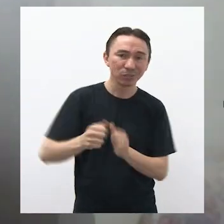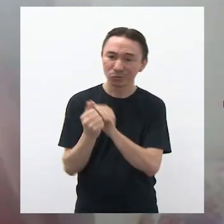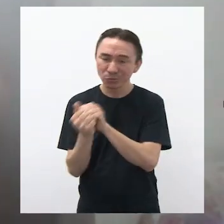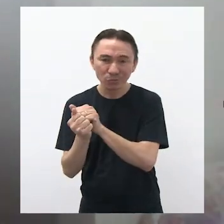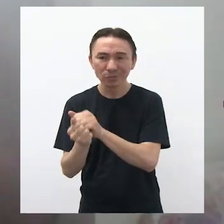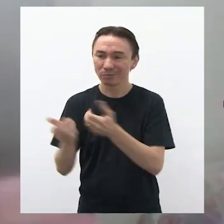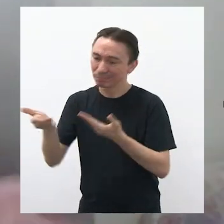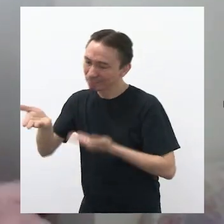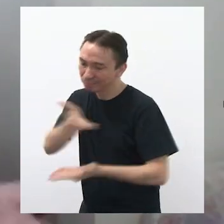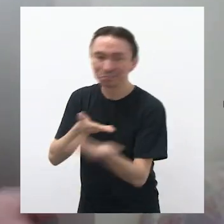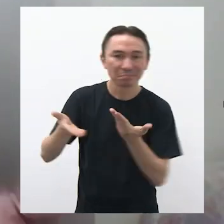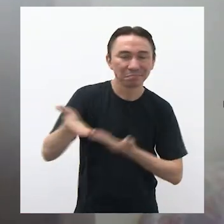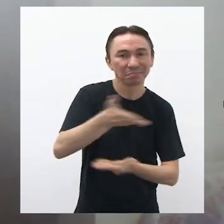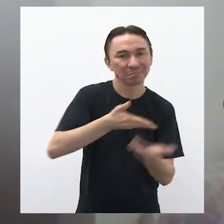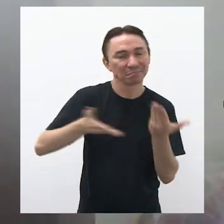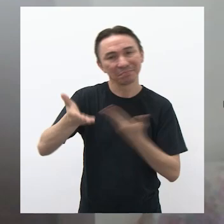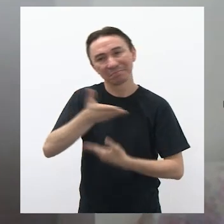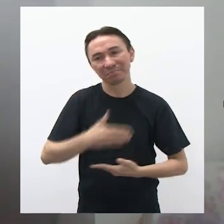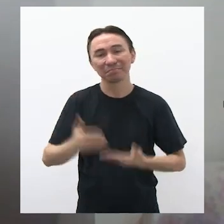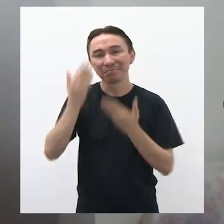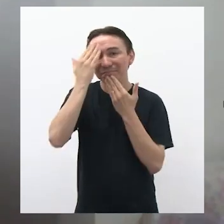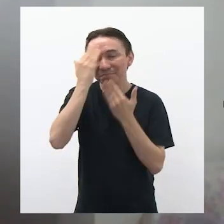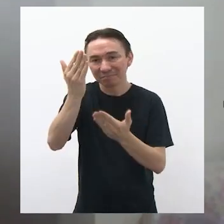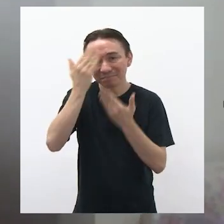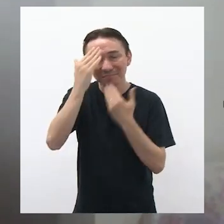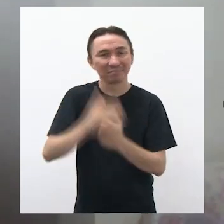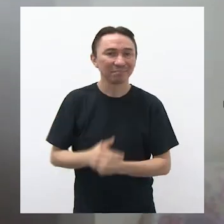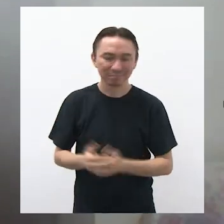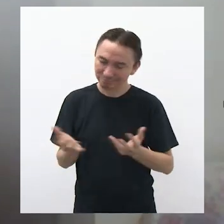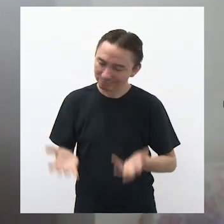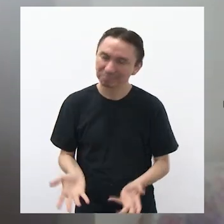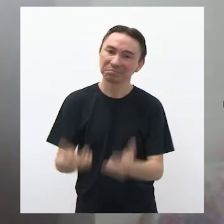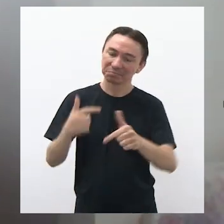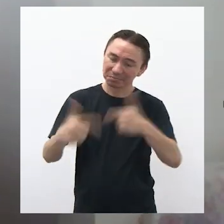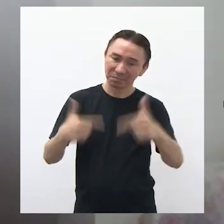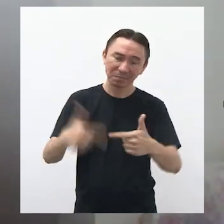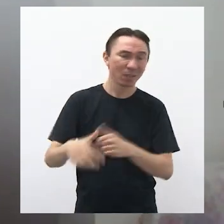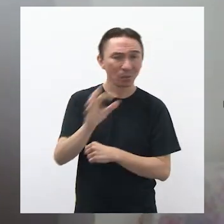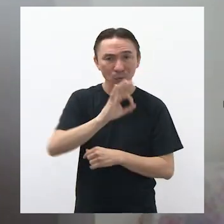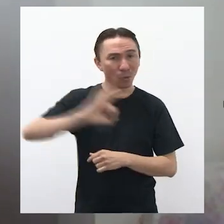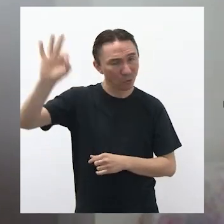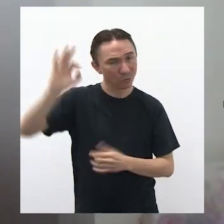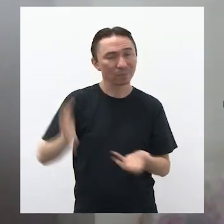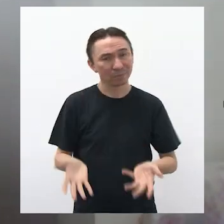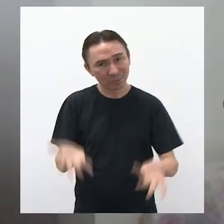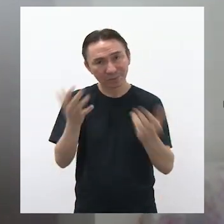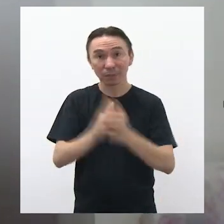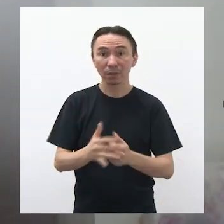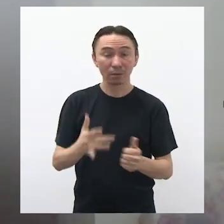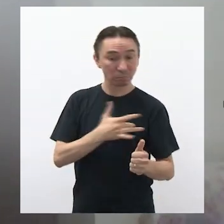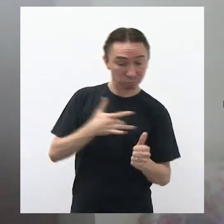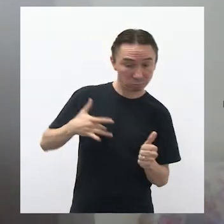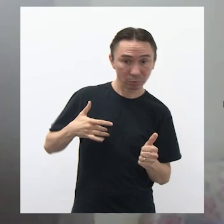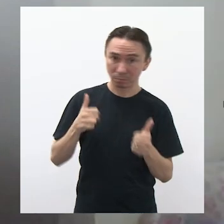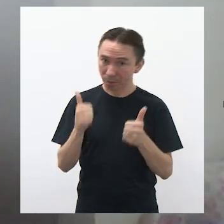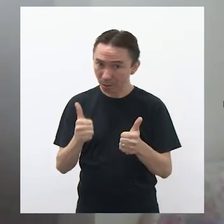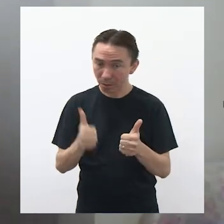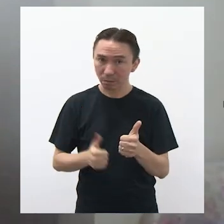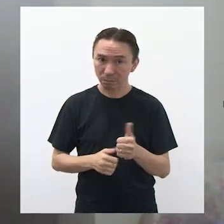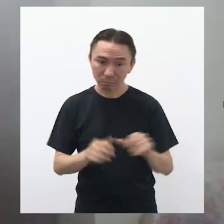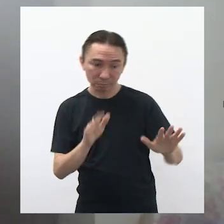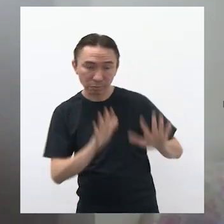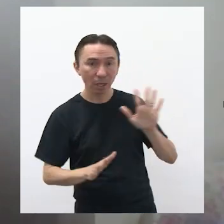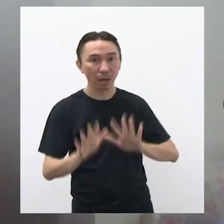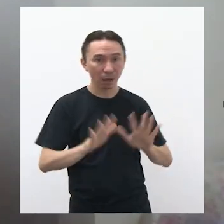Então, muito obrigada, um ótimo trabalho, e que vocês fiquem bem, se cuidem. Vamos